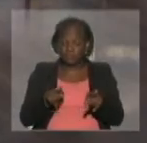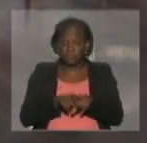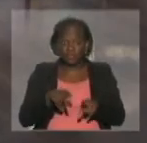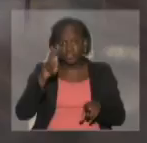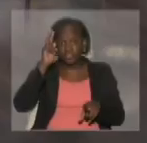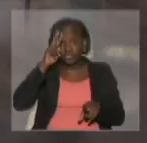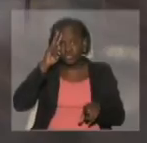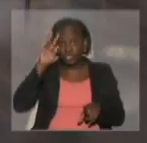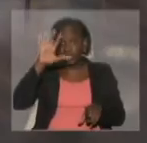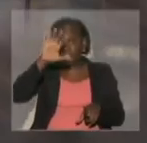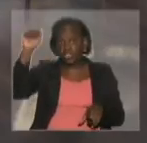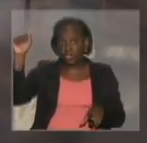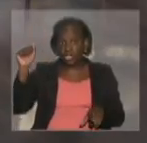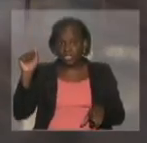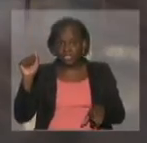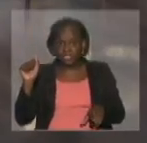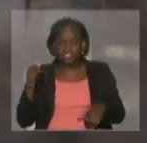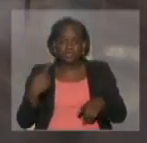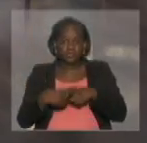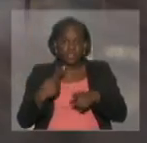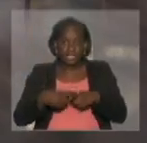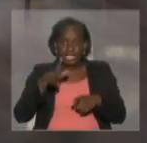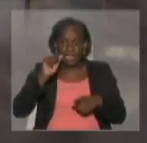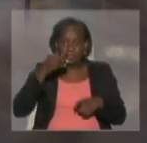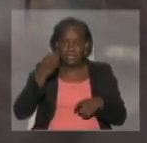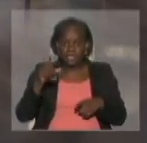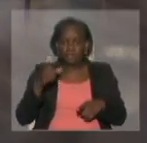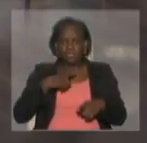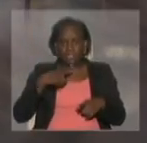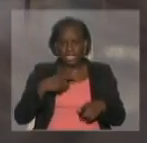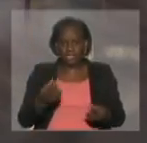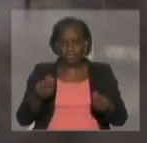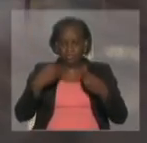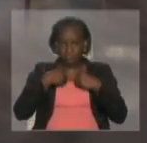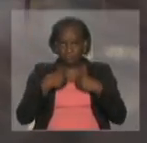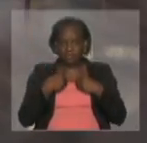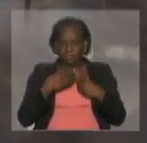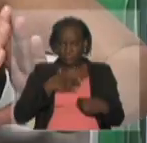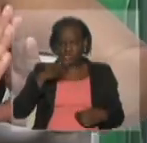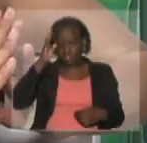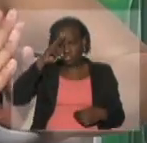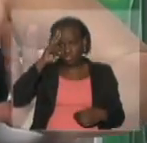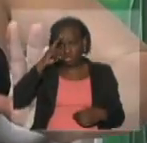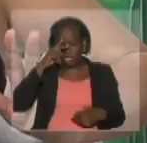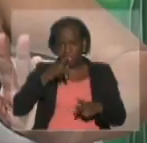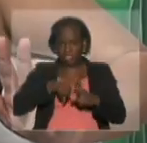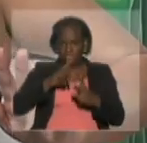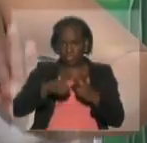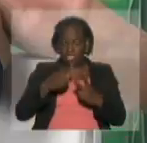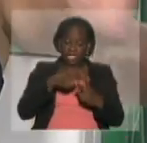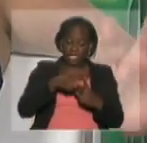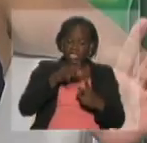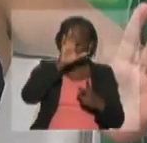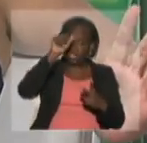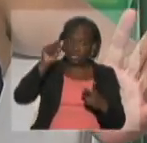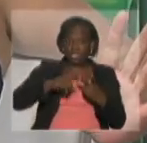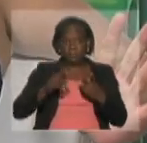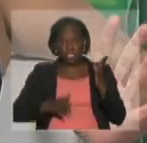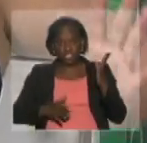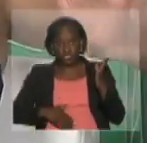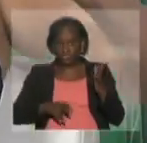do herói, né? Porque o Lampião carrega nele, no mito dele, essa dualidade. Ele é herói ou ele é